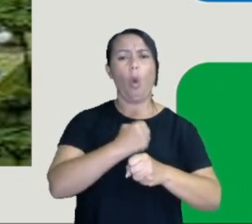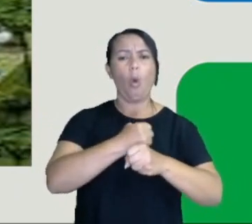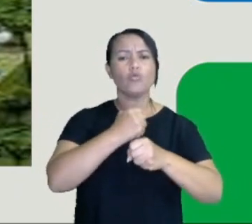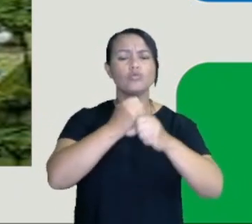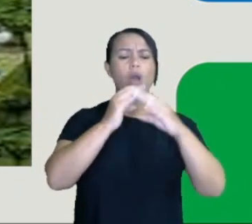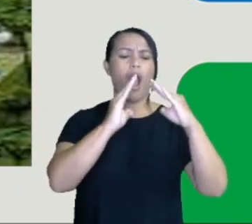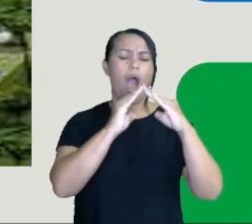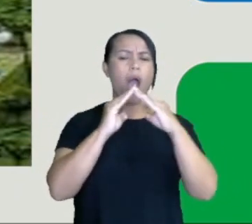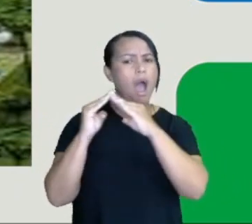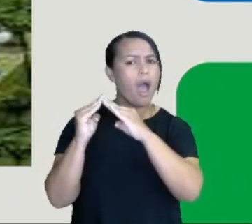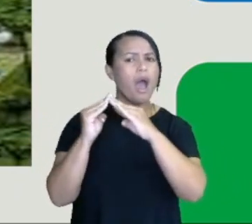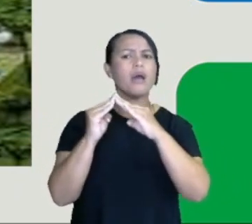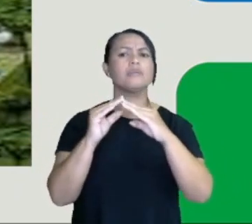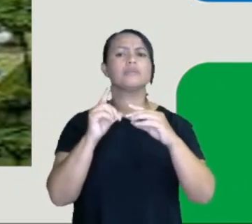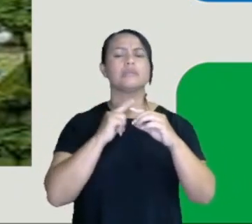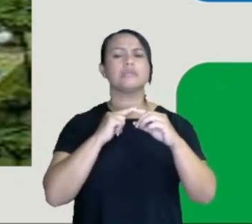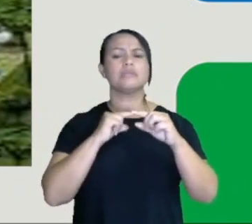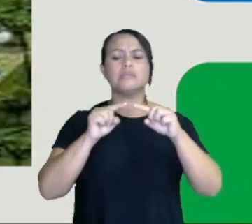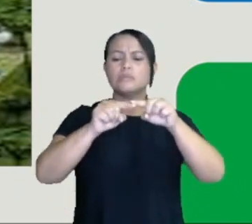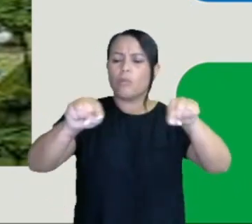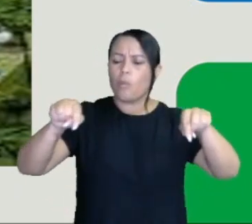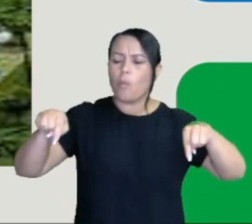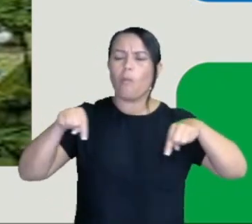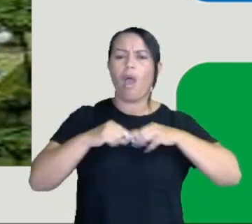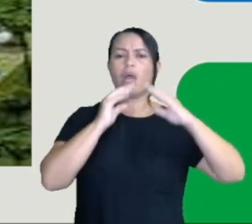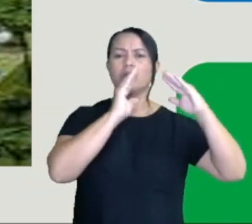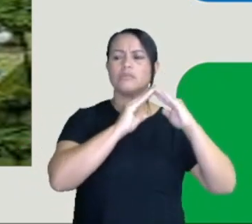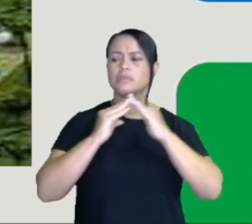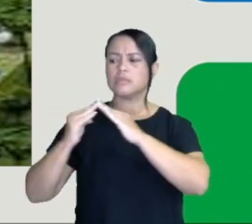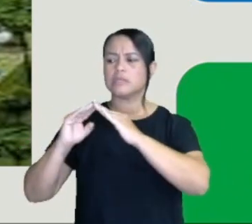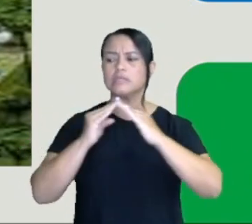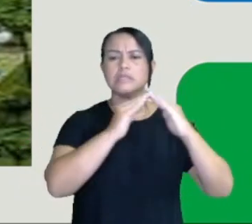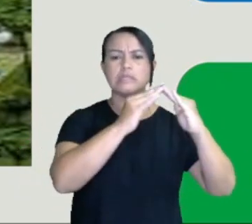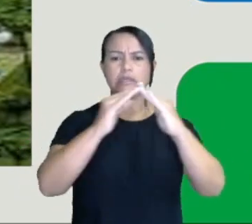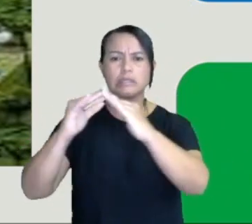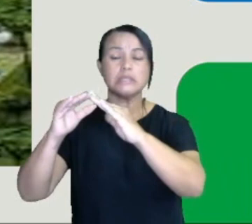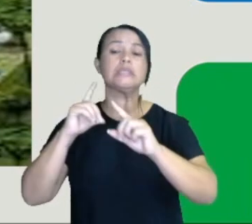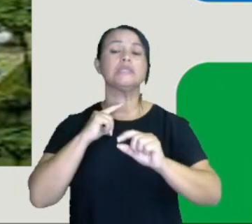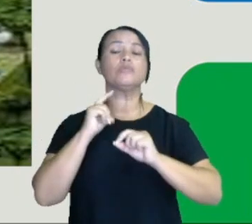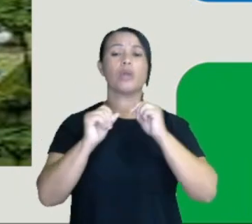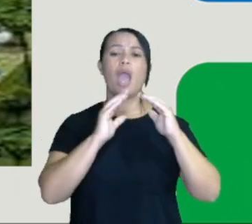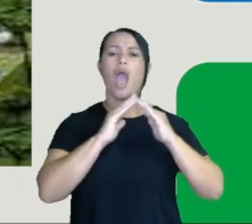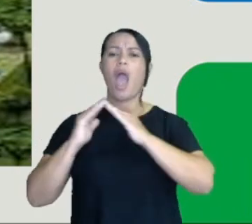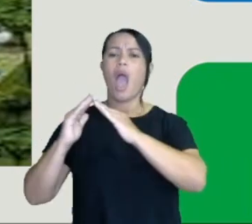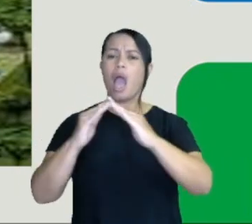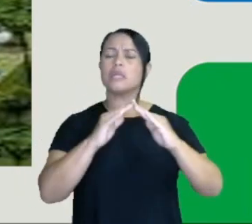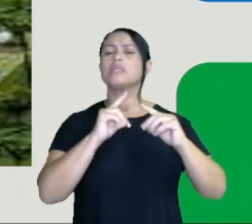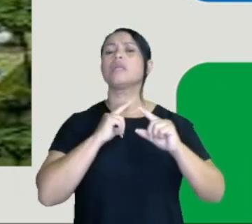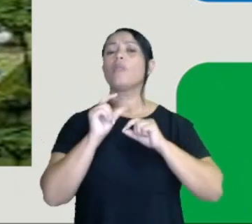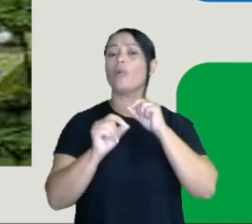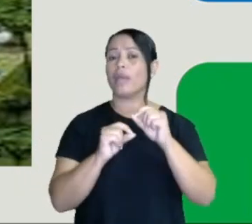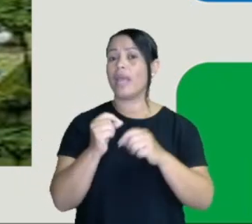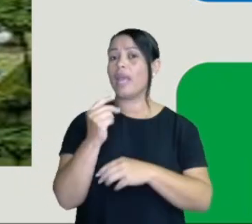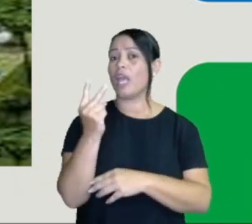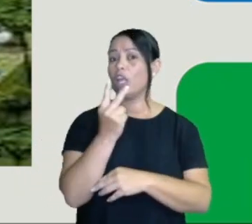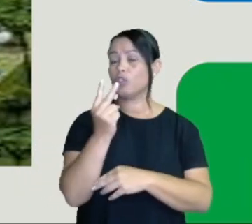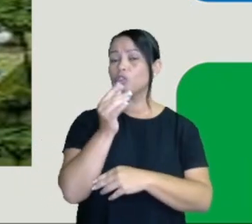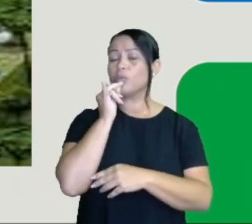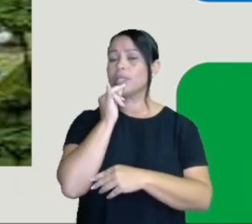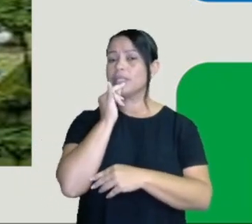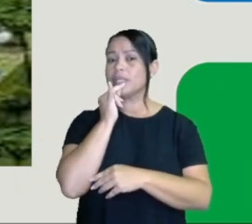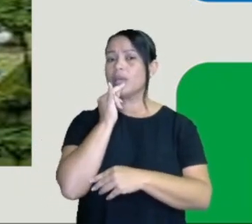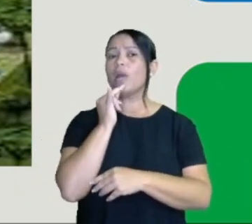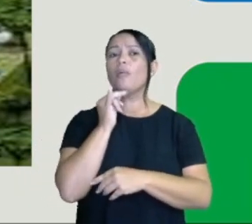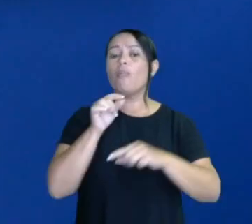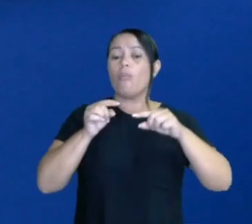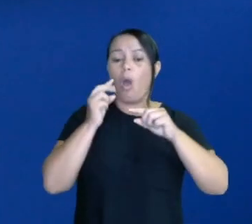temos casas, uma área residencial. E daí você consegue analisar essa imagem em 2 planos. O primeiro